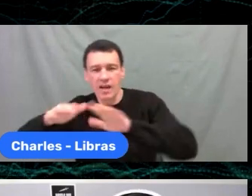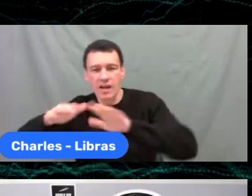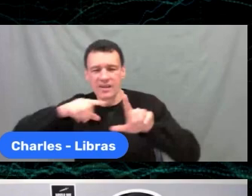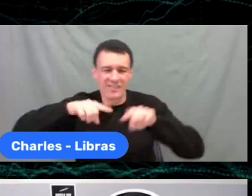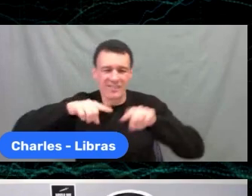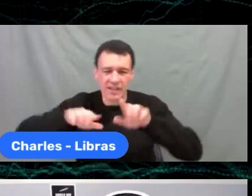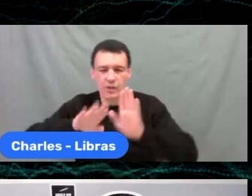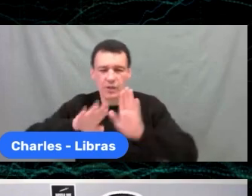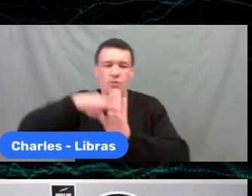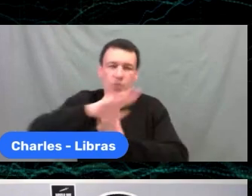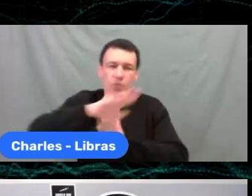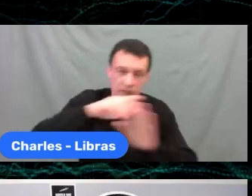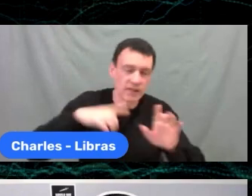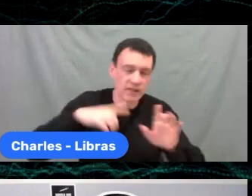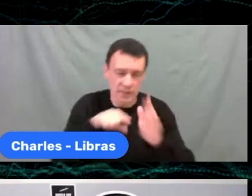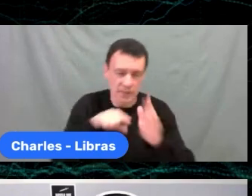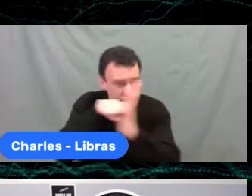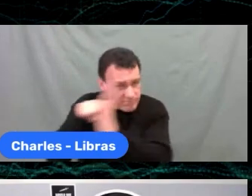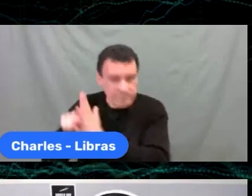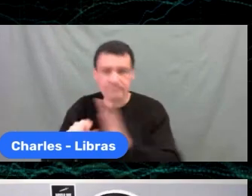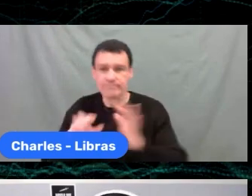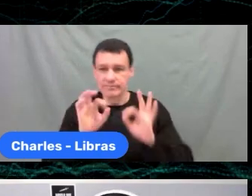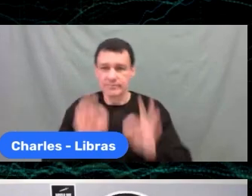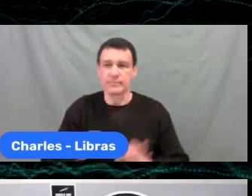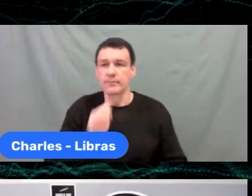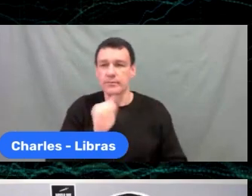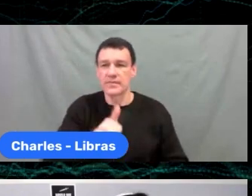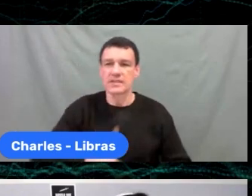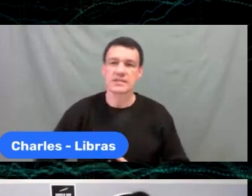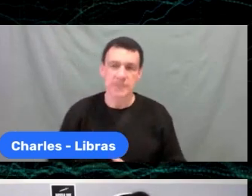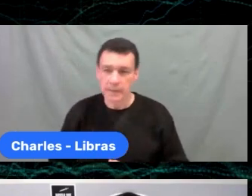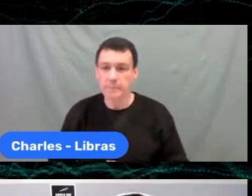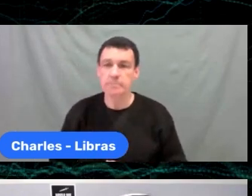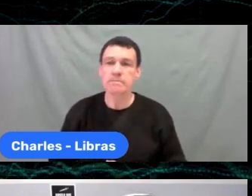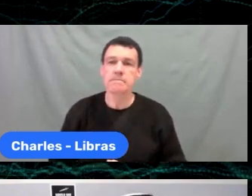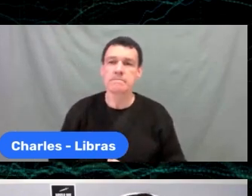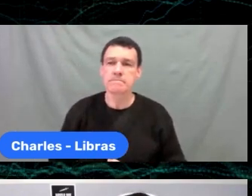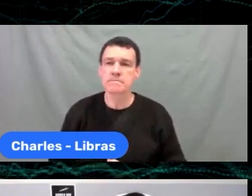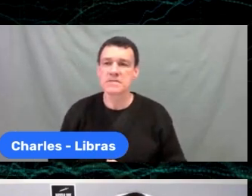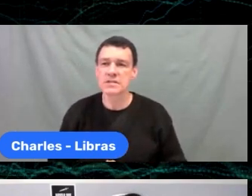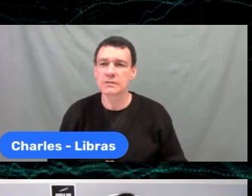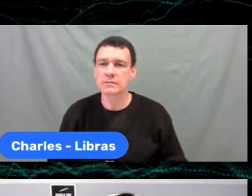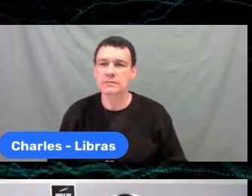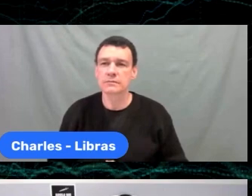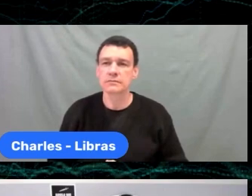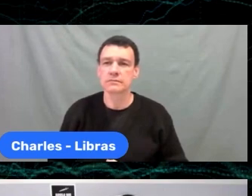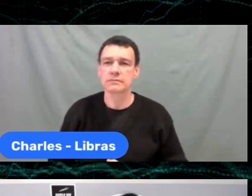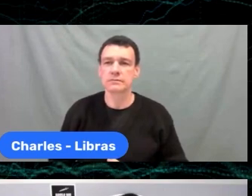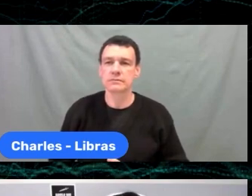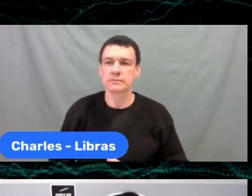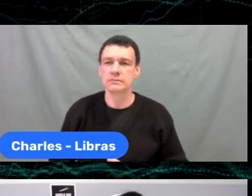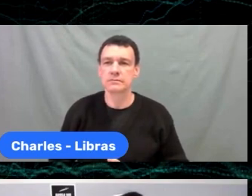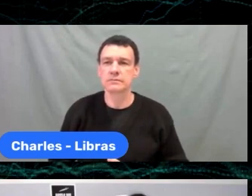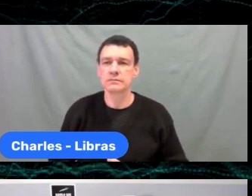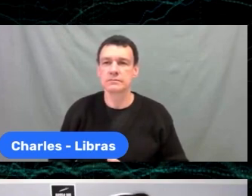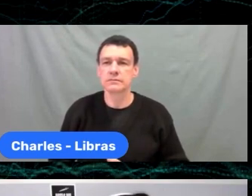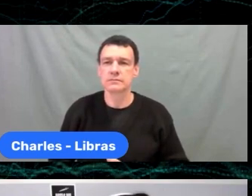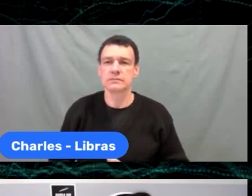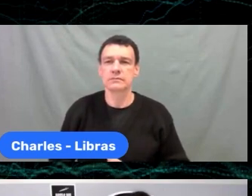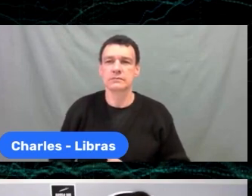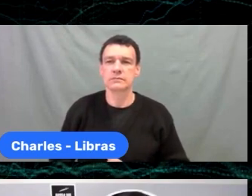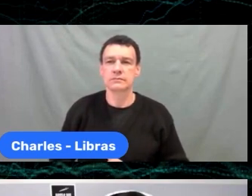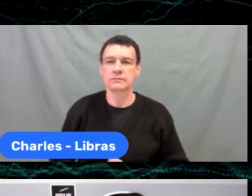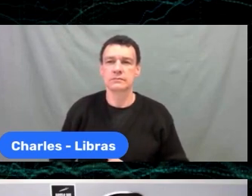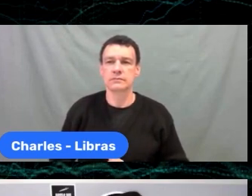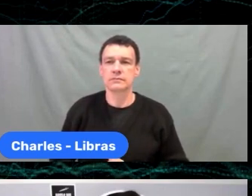tenham esse conceito. Então, nesse gráfico aqui tem justamente o consumo, como é que está sendo ocupado aqueles processos internos, como que está o comportamento, como é que